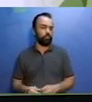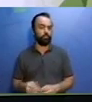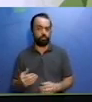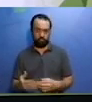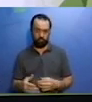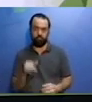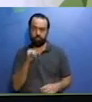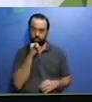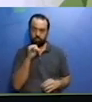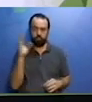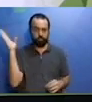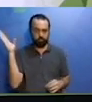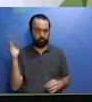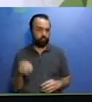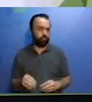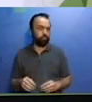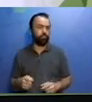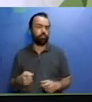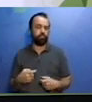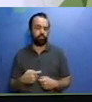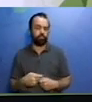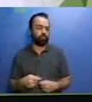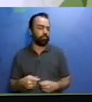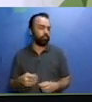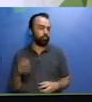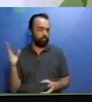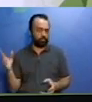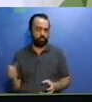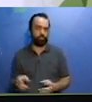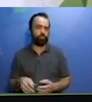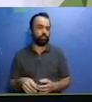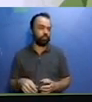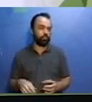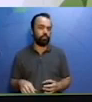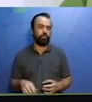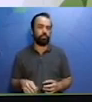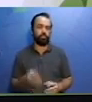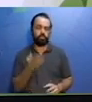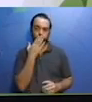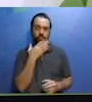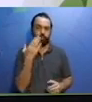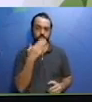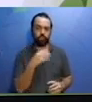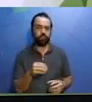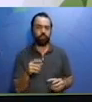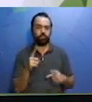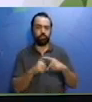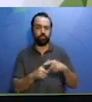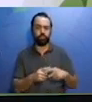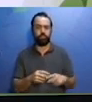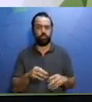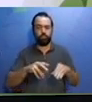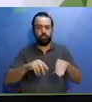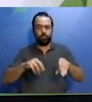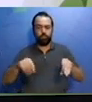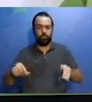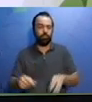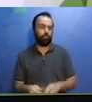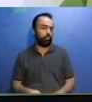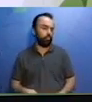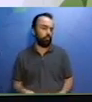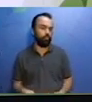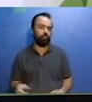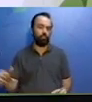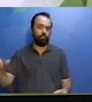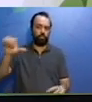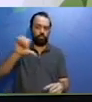outro exemplo é de dois sólidos, aqui nós temos o açúcar e a areia. Também é